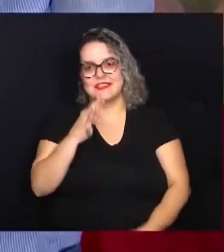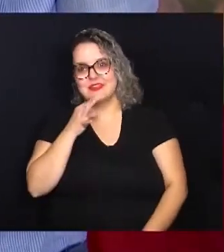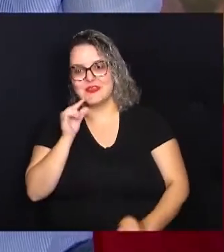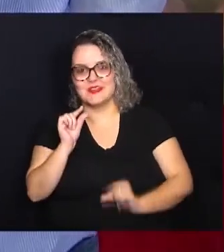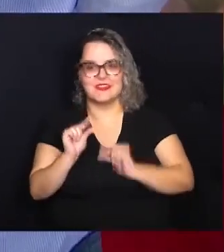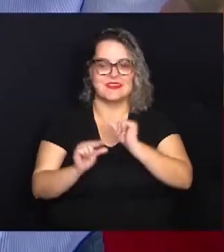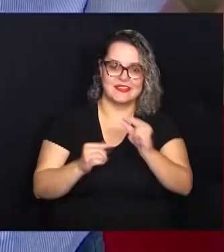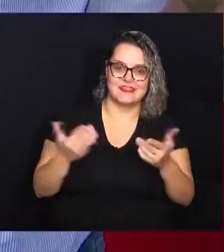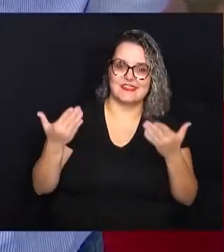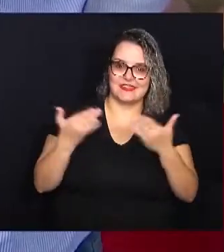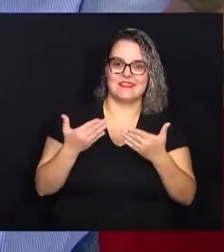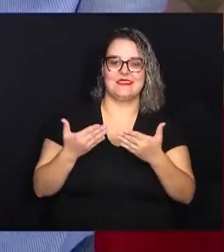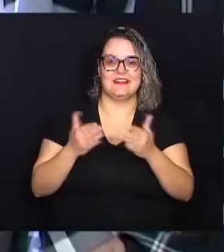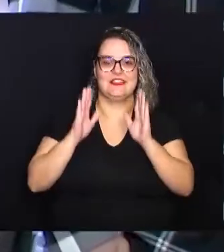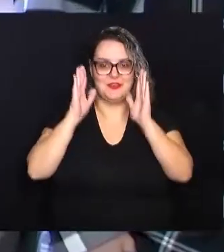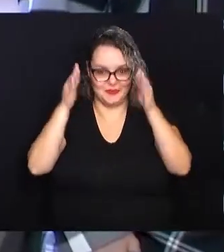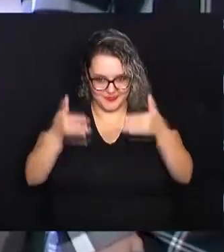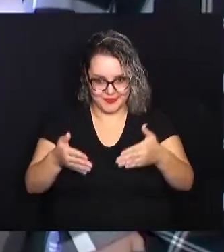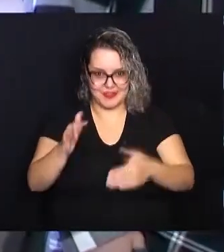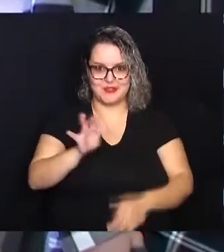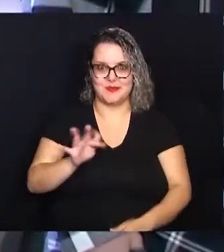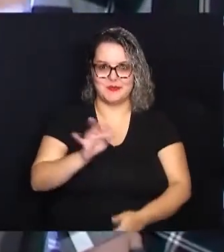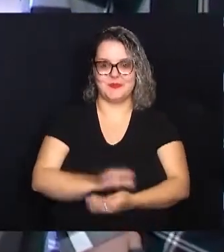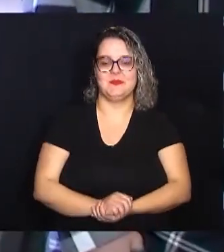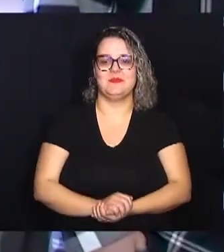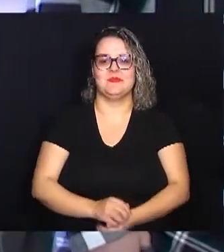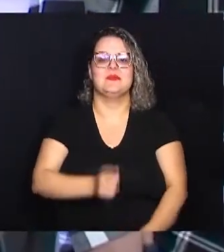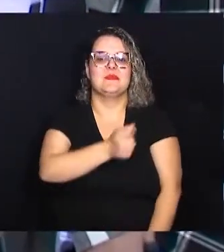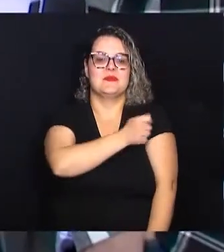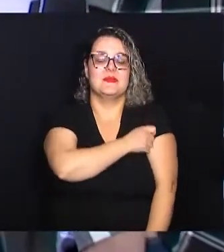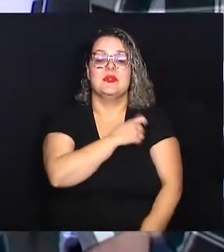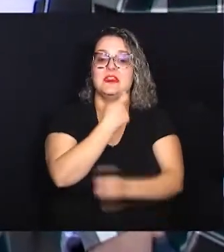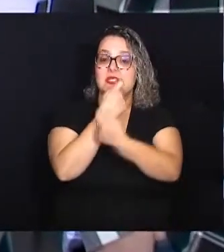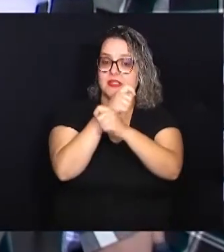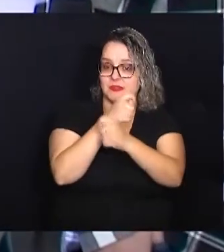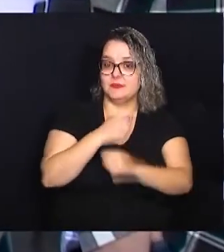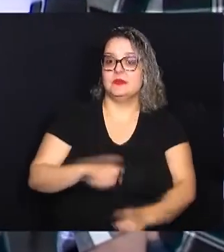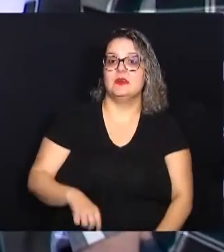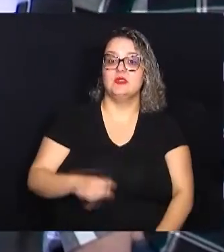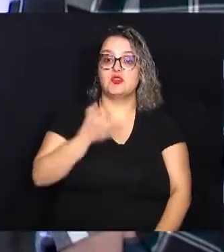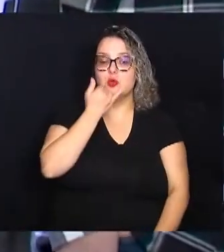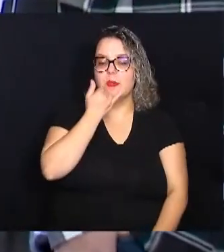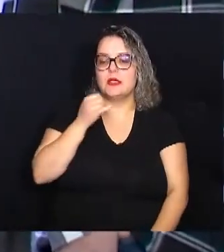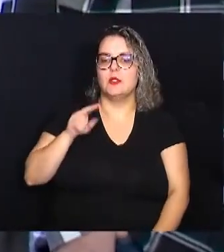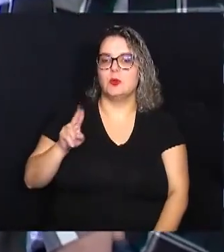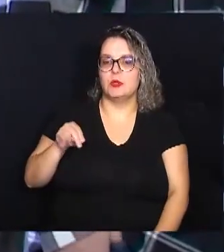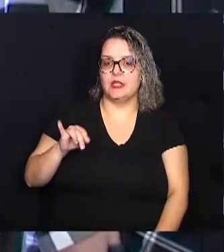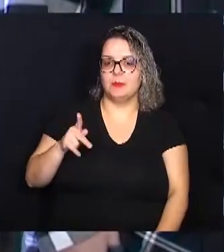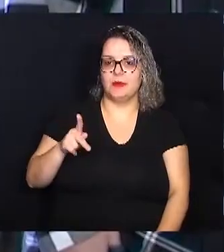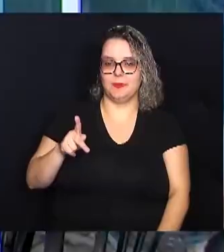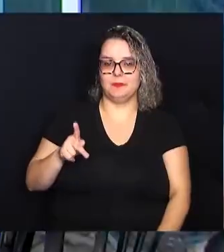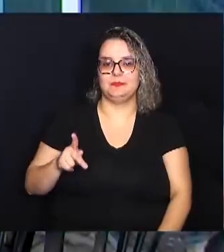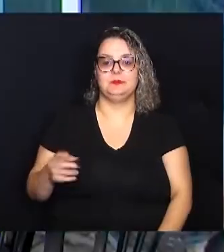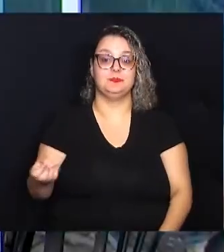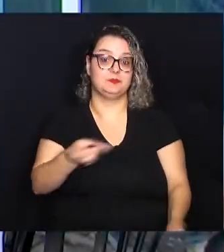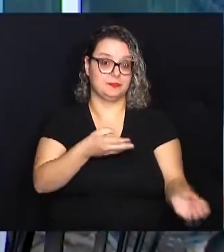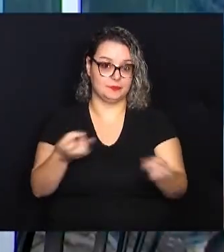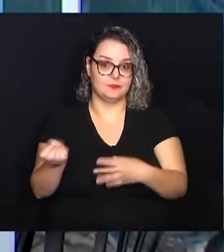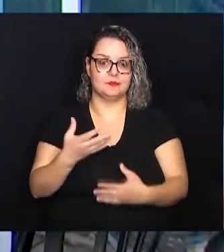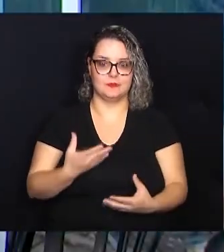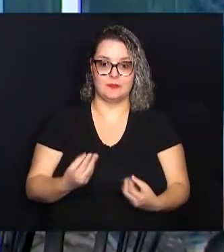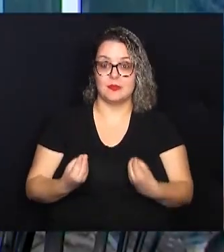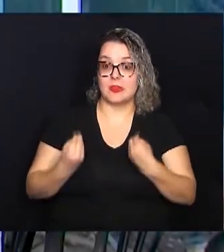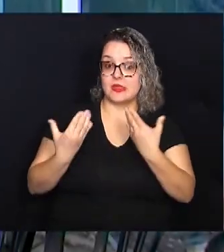e agora focar na faculdade. O universitário da Unip, William, destacou o programa como inovador. Trazer